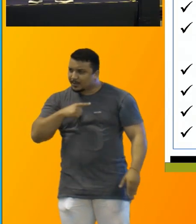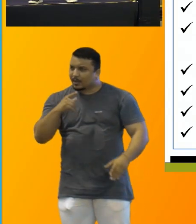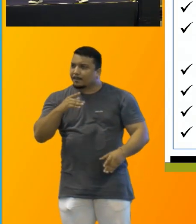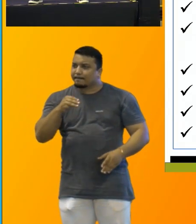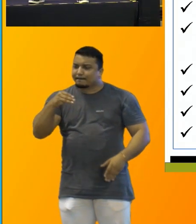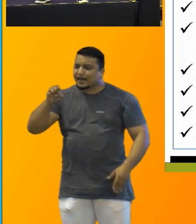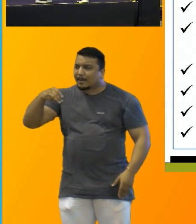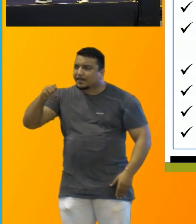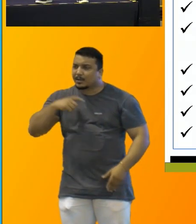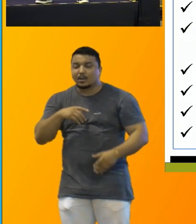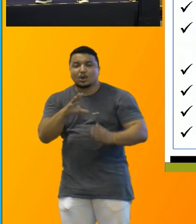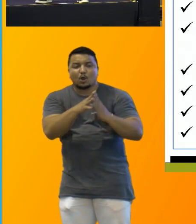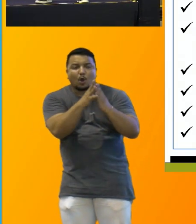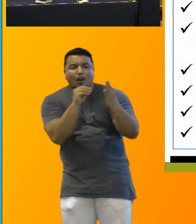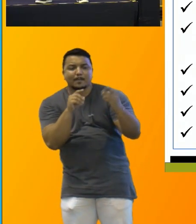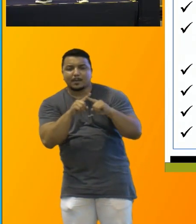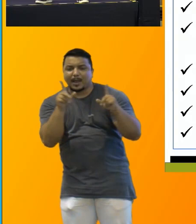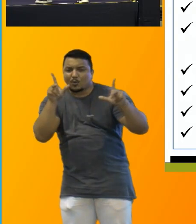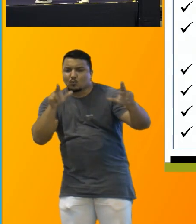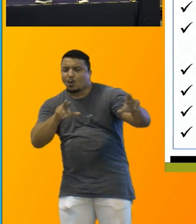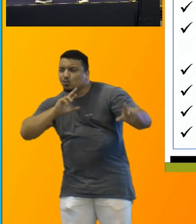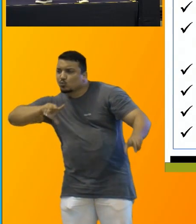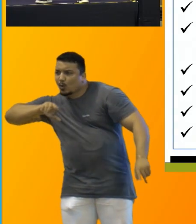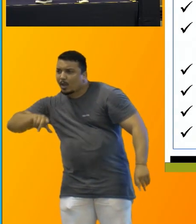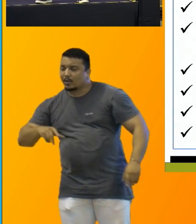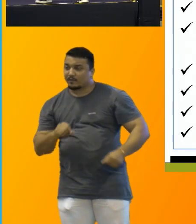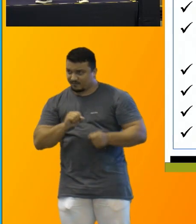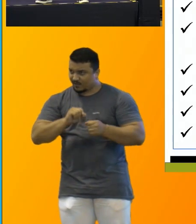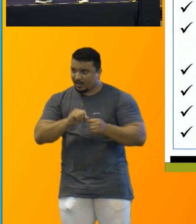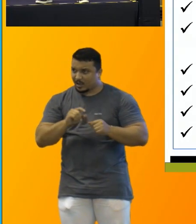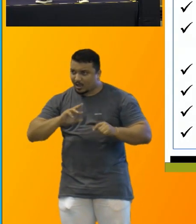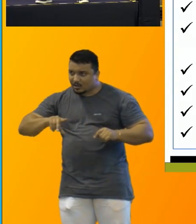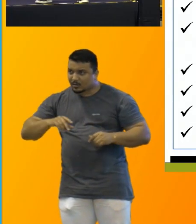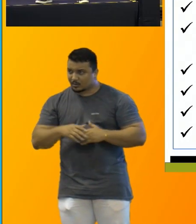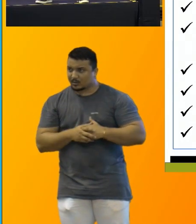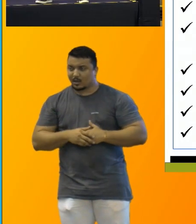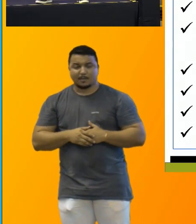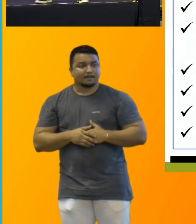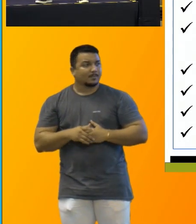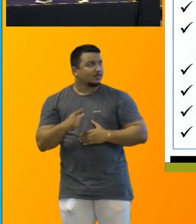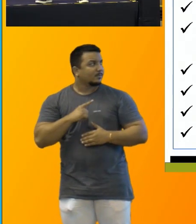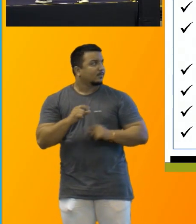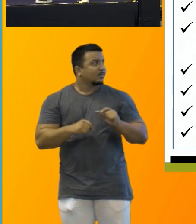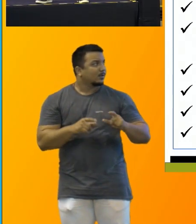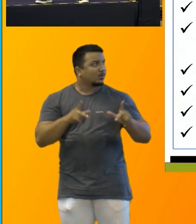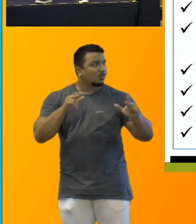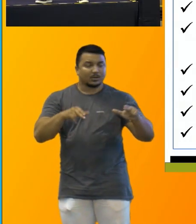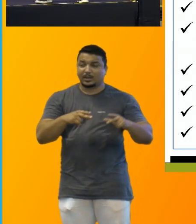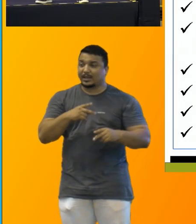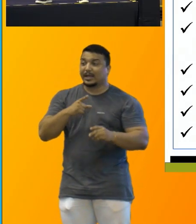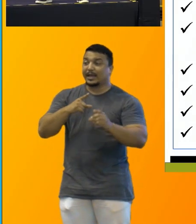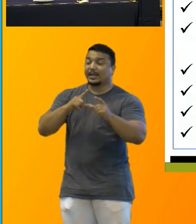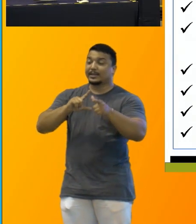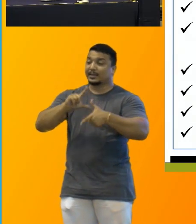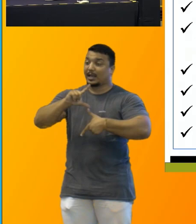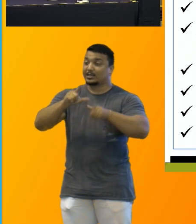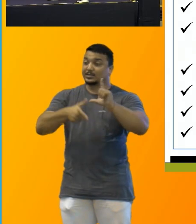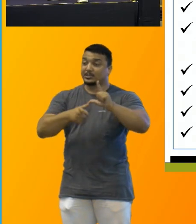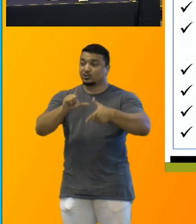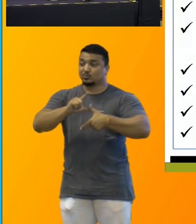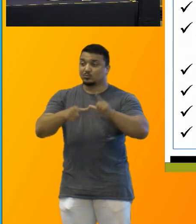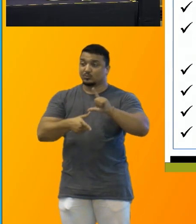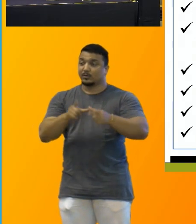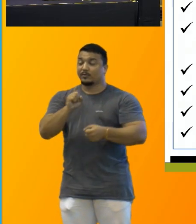assim, ei, copia, mas não faz igual? Não tem essa? Para não copiar, exatamente como o nazismo e o fascismo,